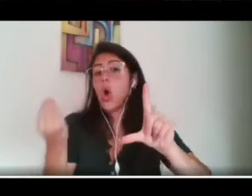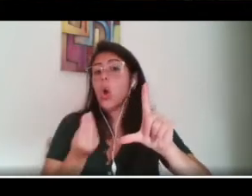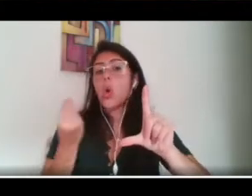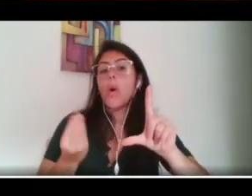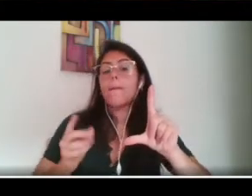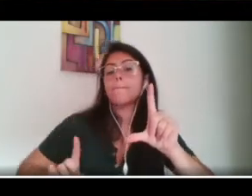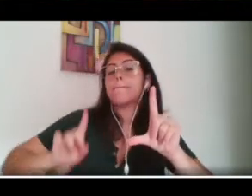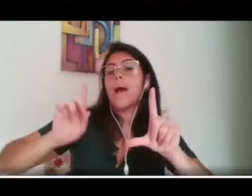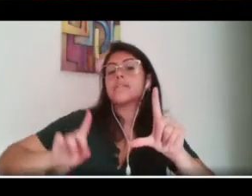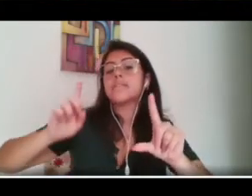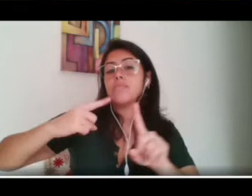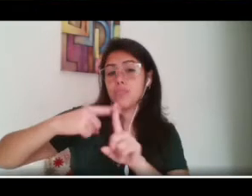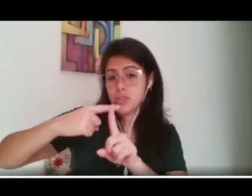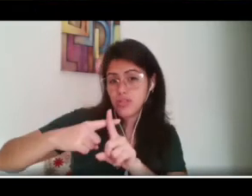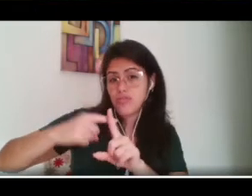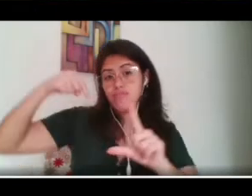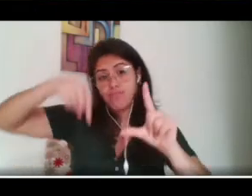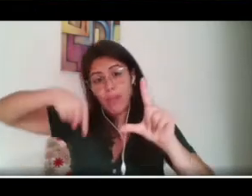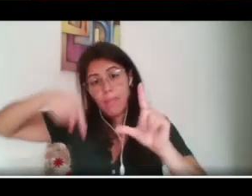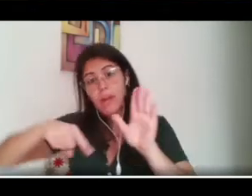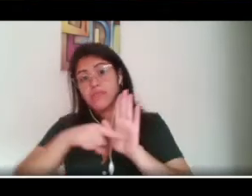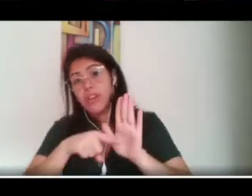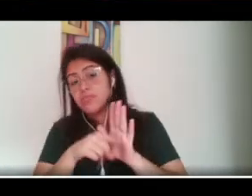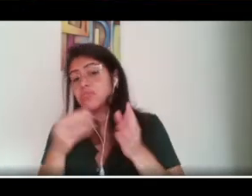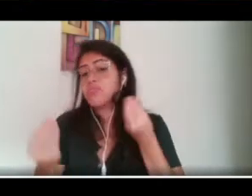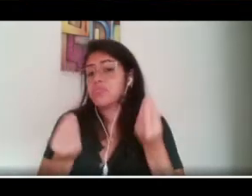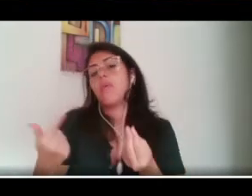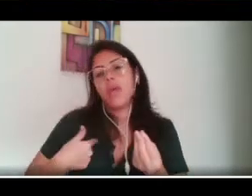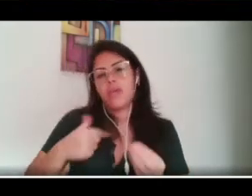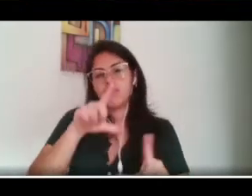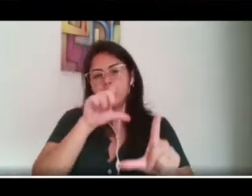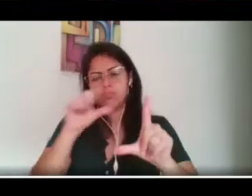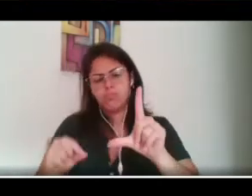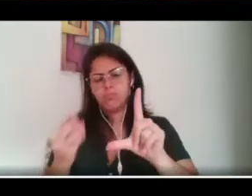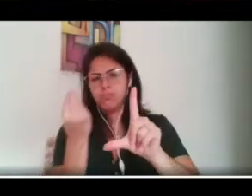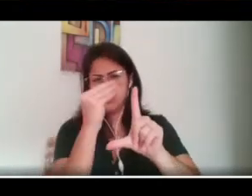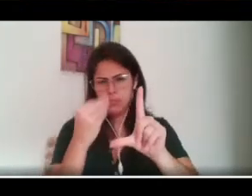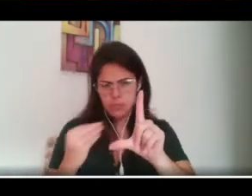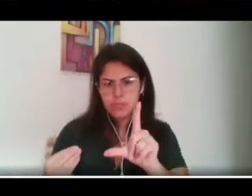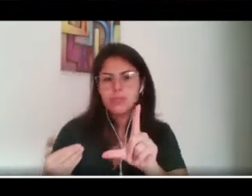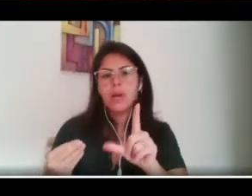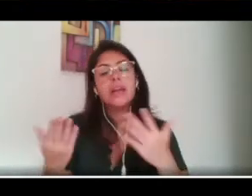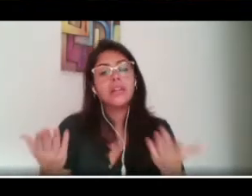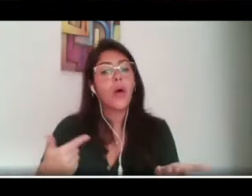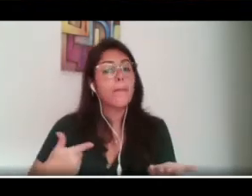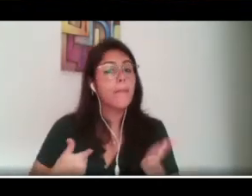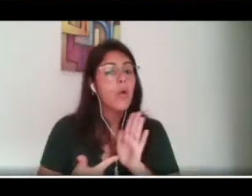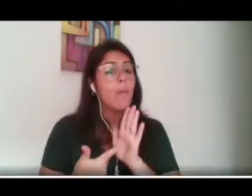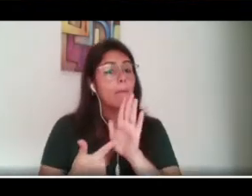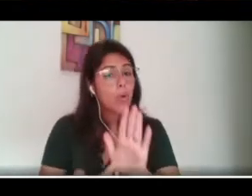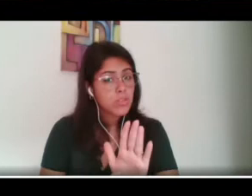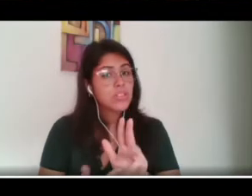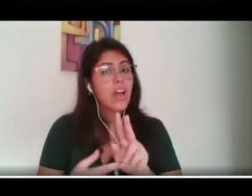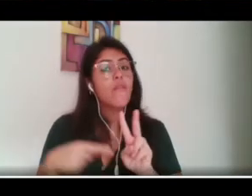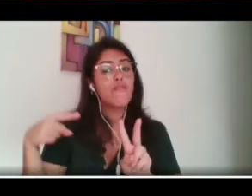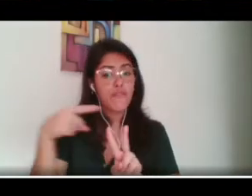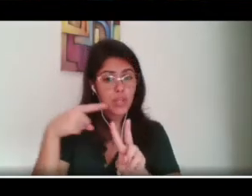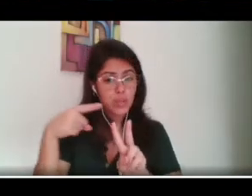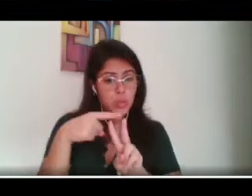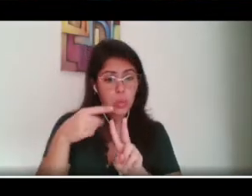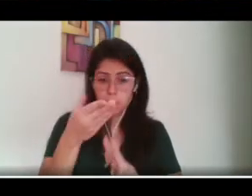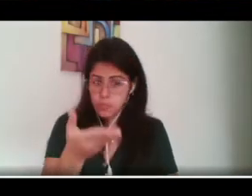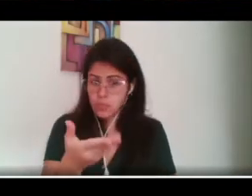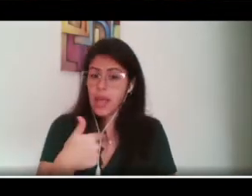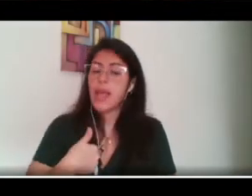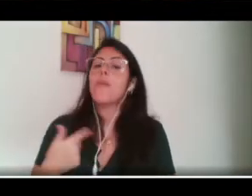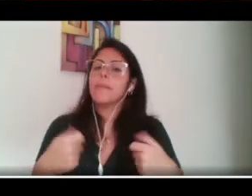apontando os seus vetores unitários. Então, para eu apresentar um vetor dessa forma que eu apresentei aqui, eu preciso dizer: o meu sistema